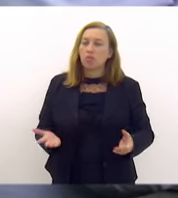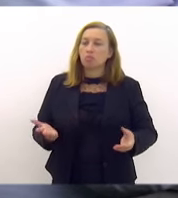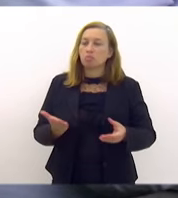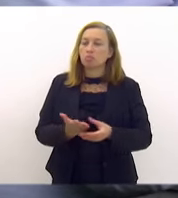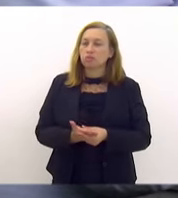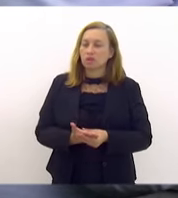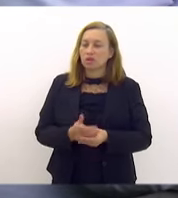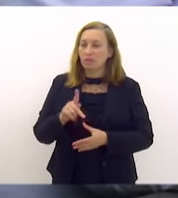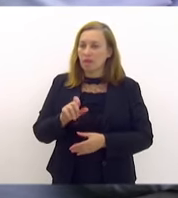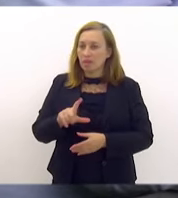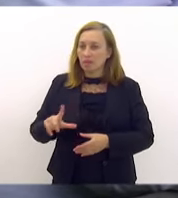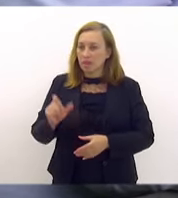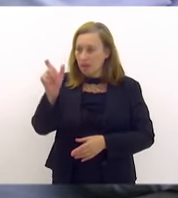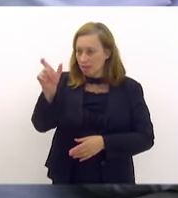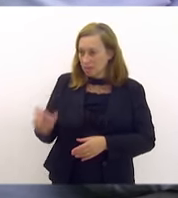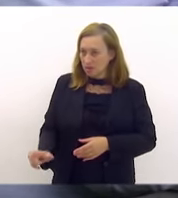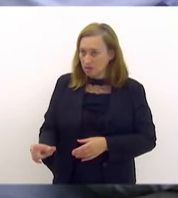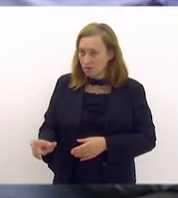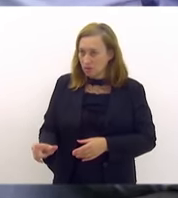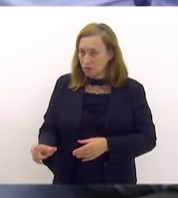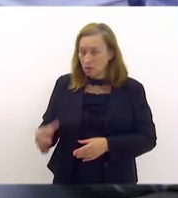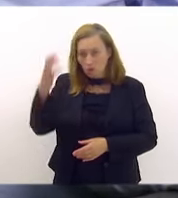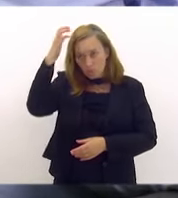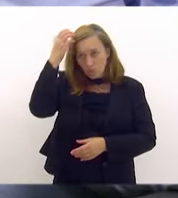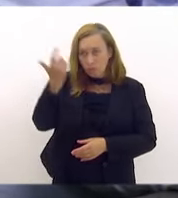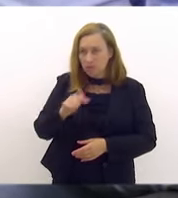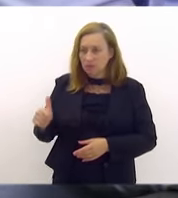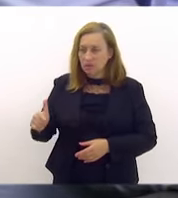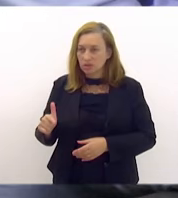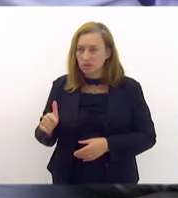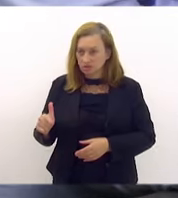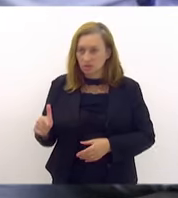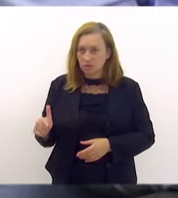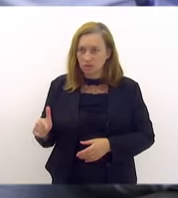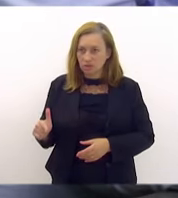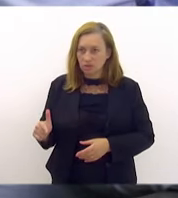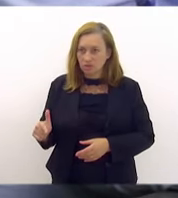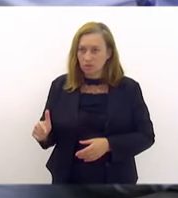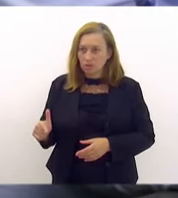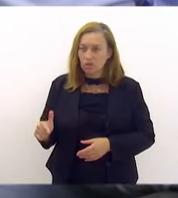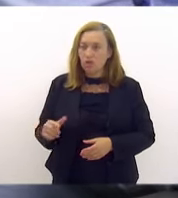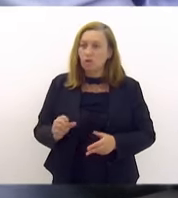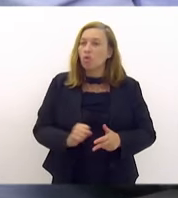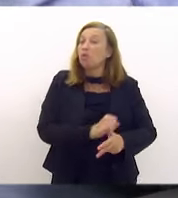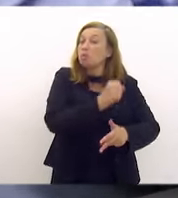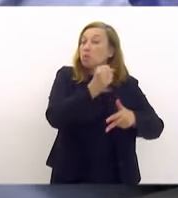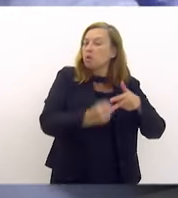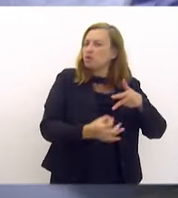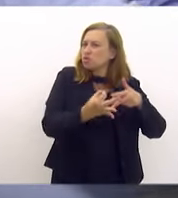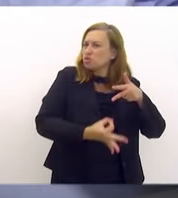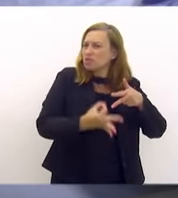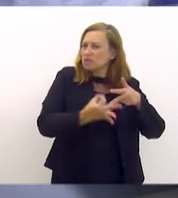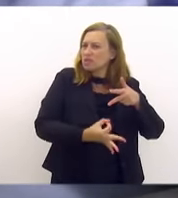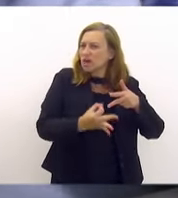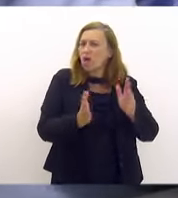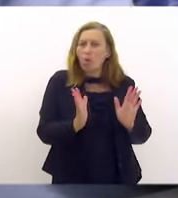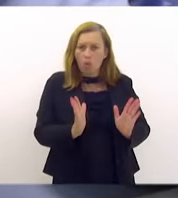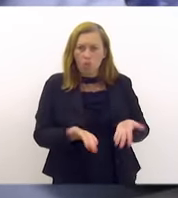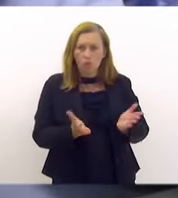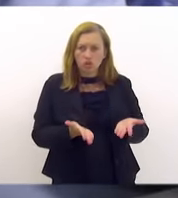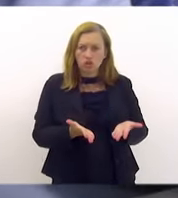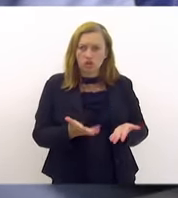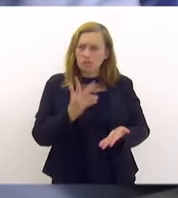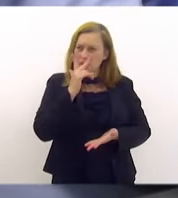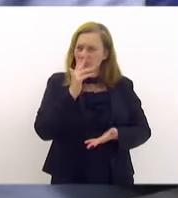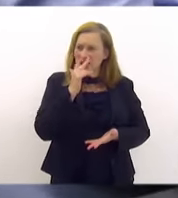essa pessoa ela é inocentada poder de Justiça o O Poder Judiciário eh hoje obviamente me